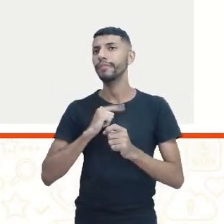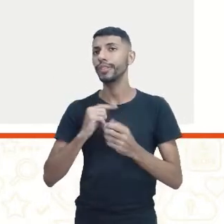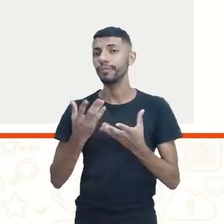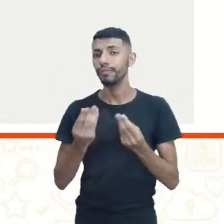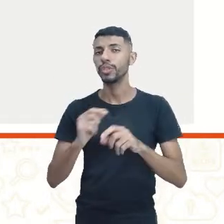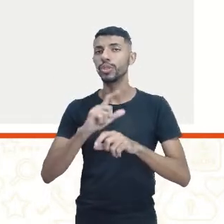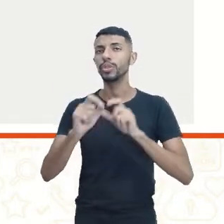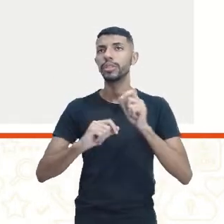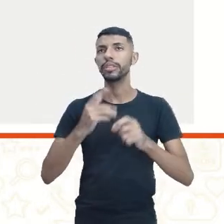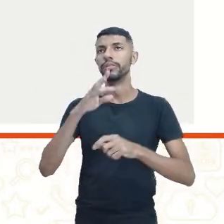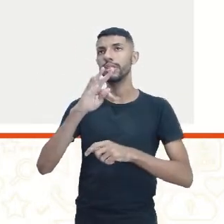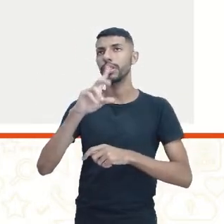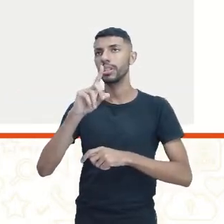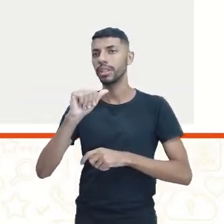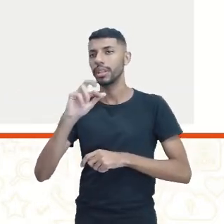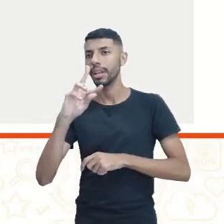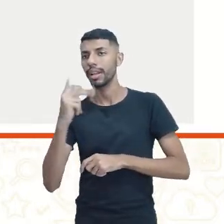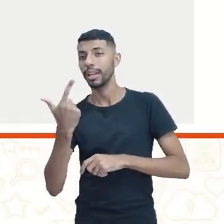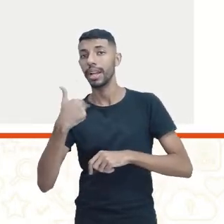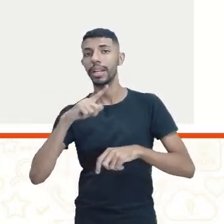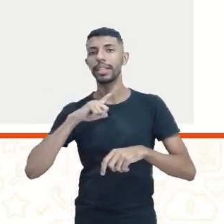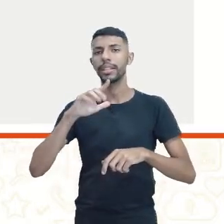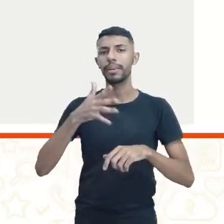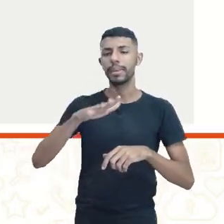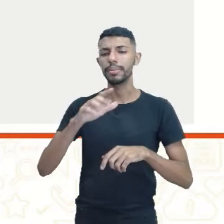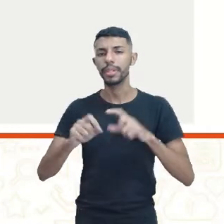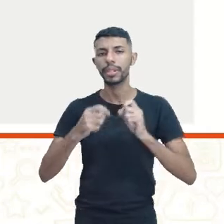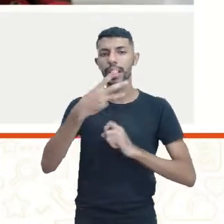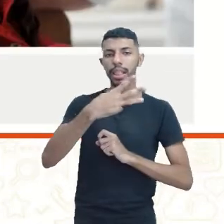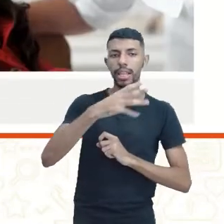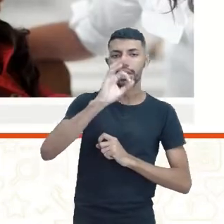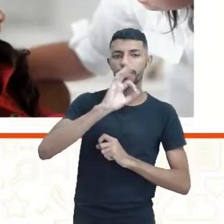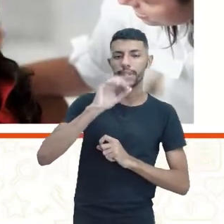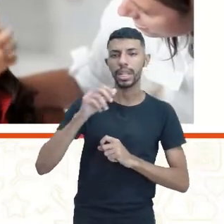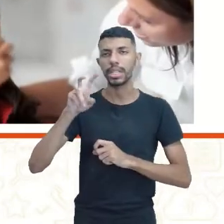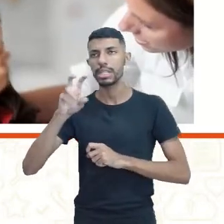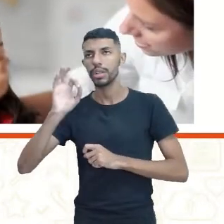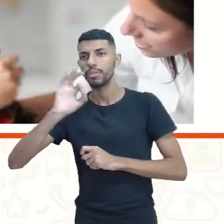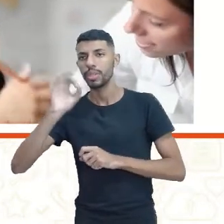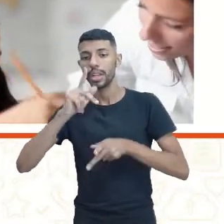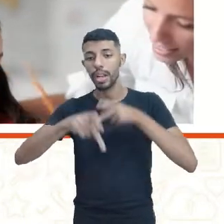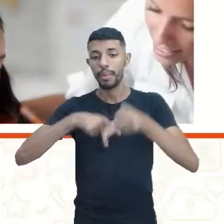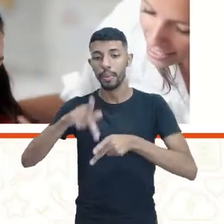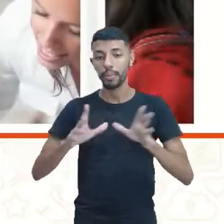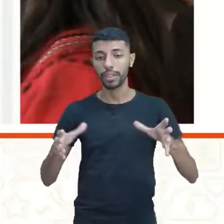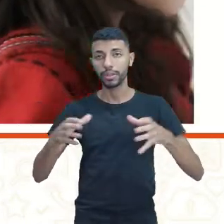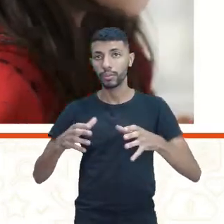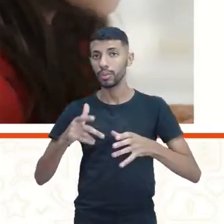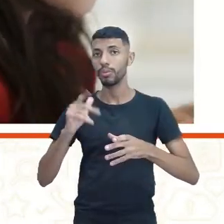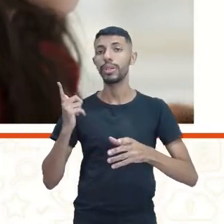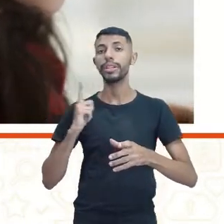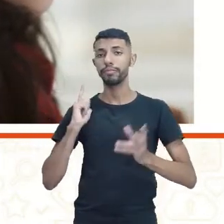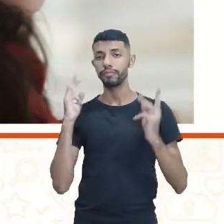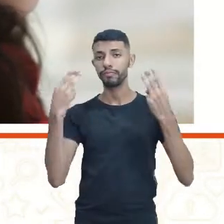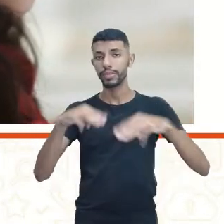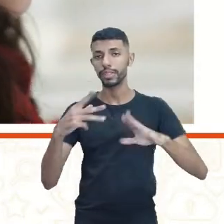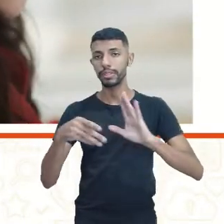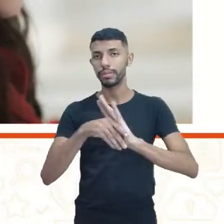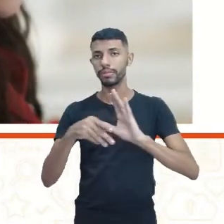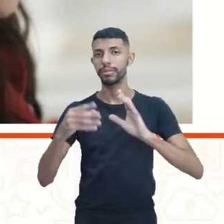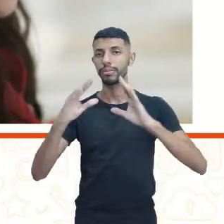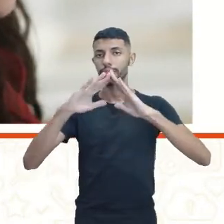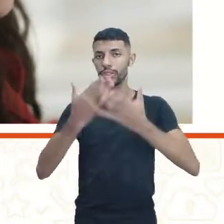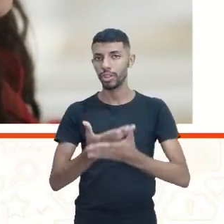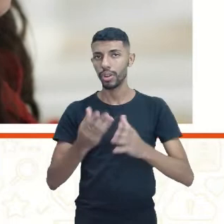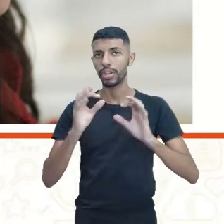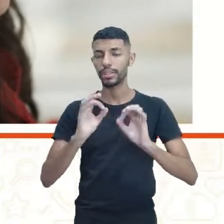que varia entre 3% e 5%, né, da população regularmente matriculada nas escolas. Então,